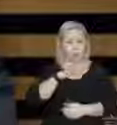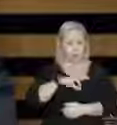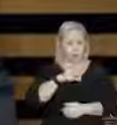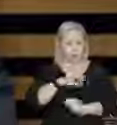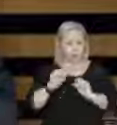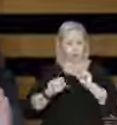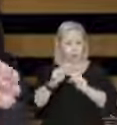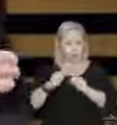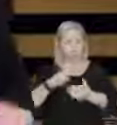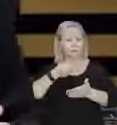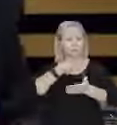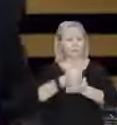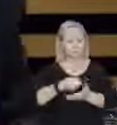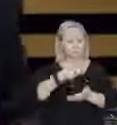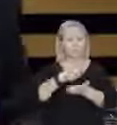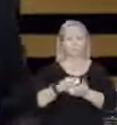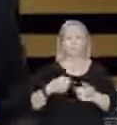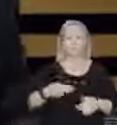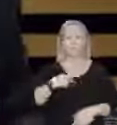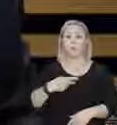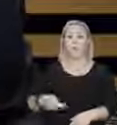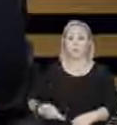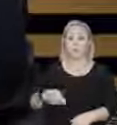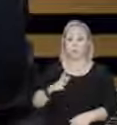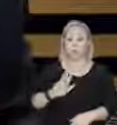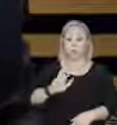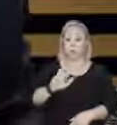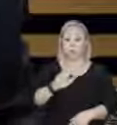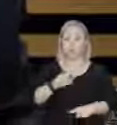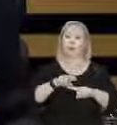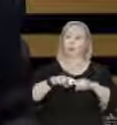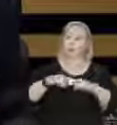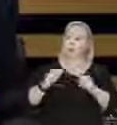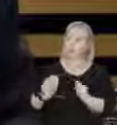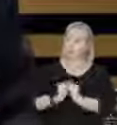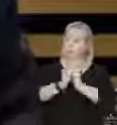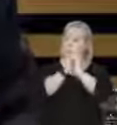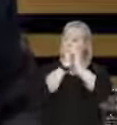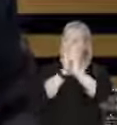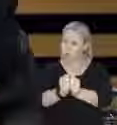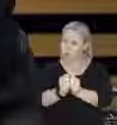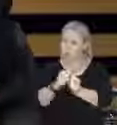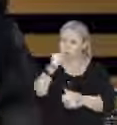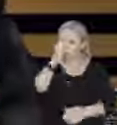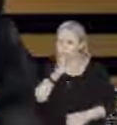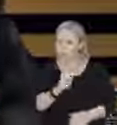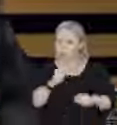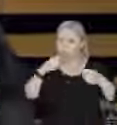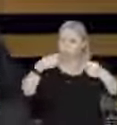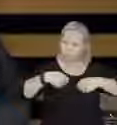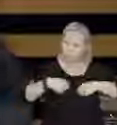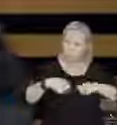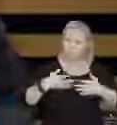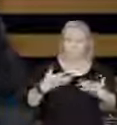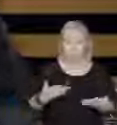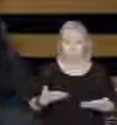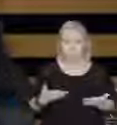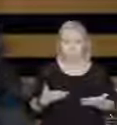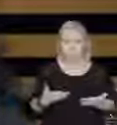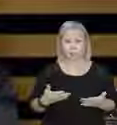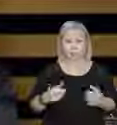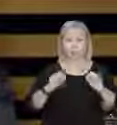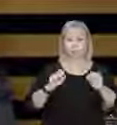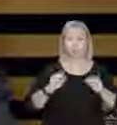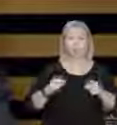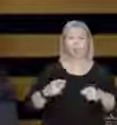do presidente Lula. Por isso nós estamos juntos. O Brasil precisa. As caneladas ficam para trás.